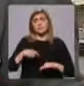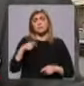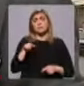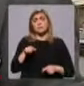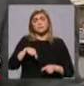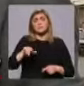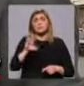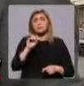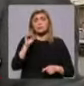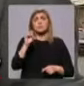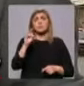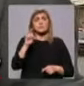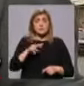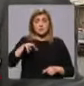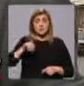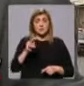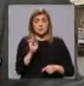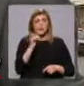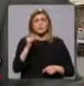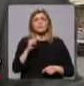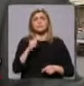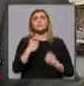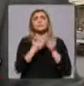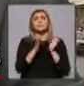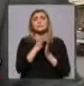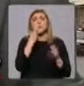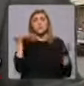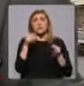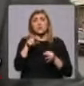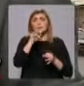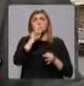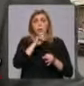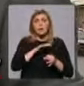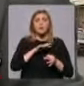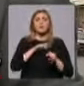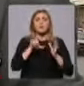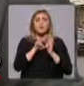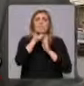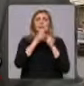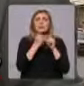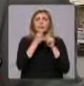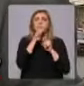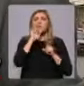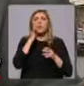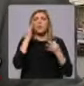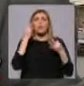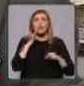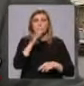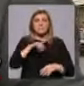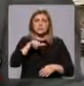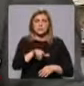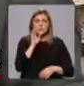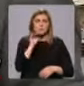de José Pedro de Moraes. Todos acreditam que daí podem surgir medidas para normalizar a situação na banca comercial